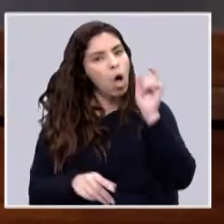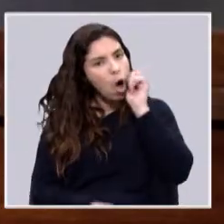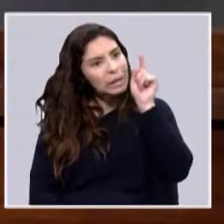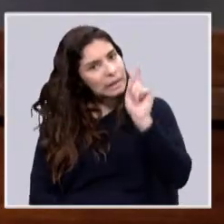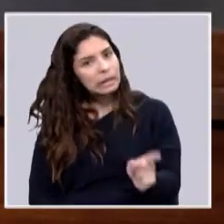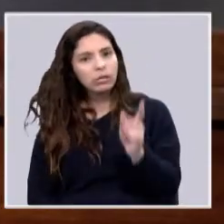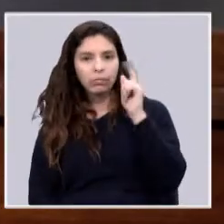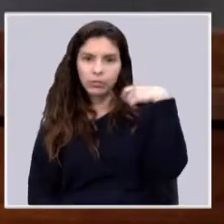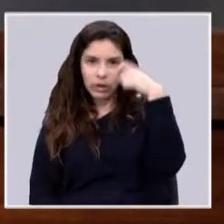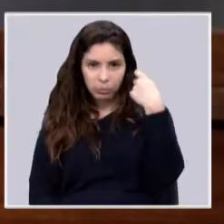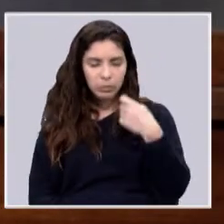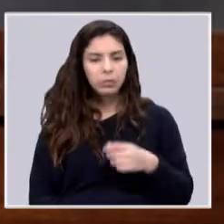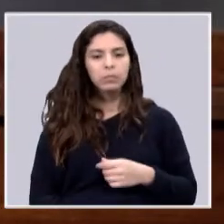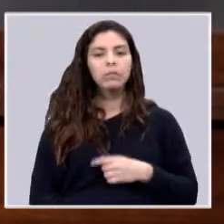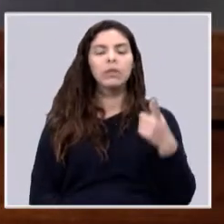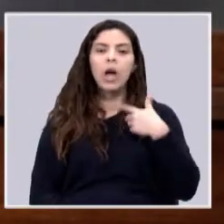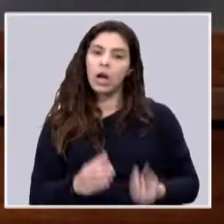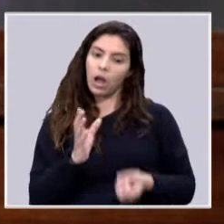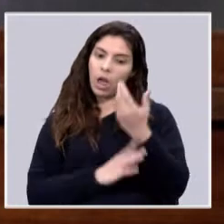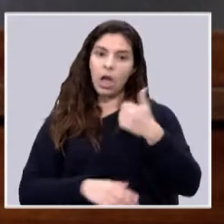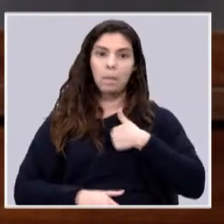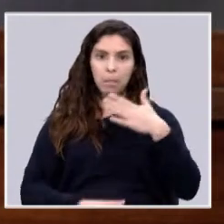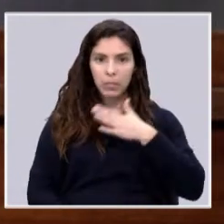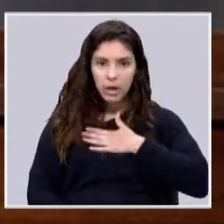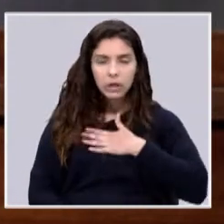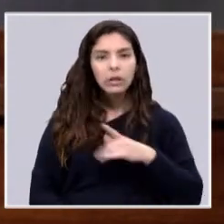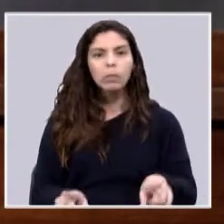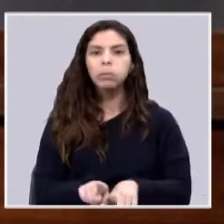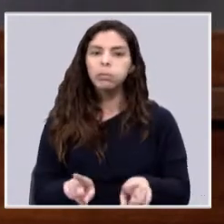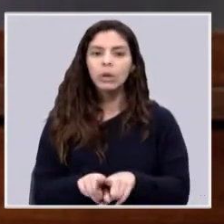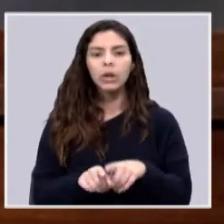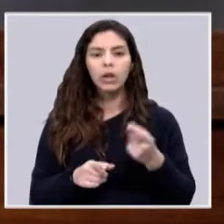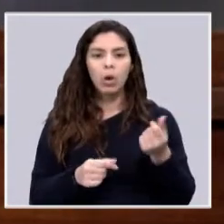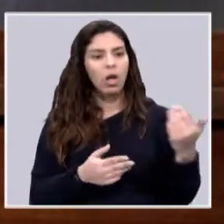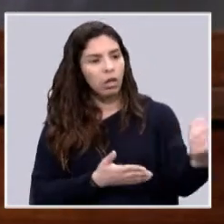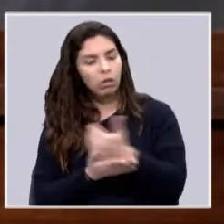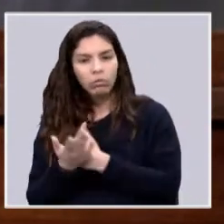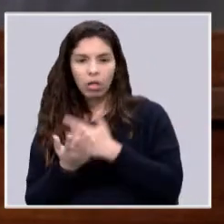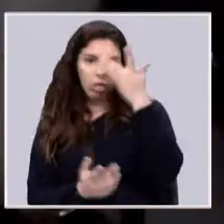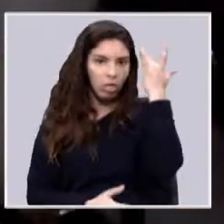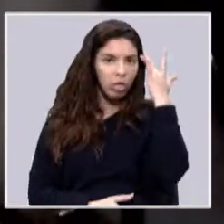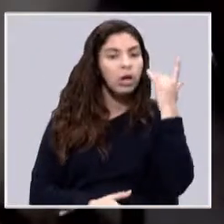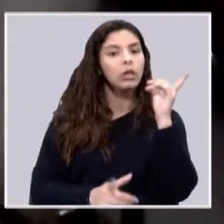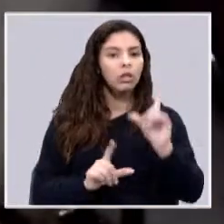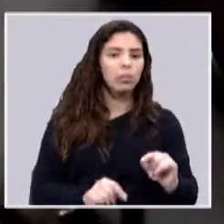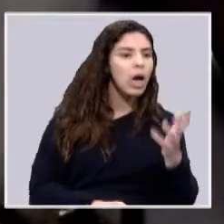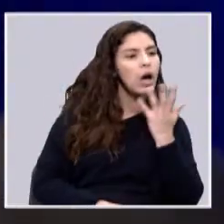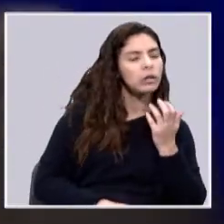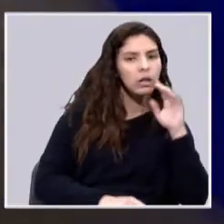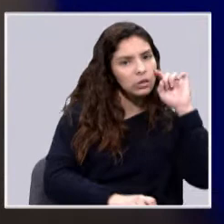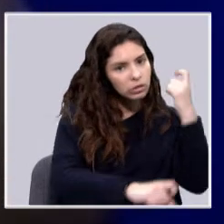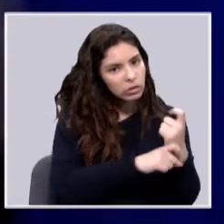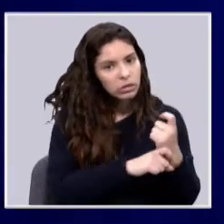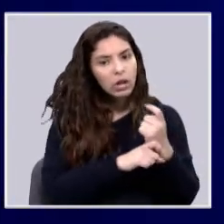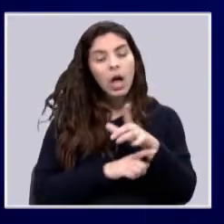E quando chegou esta ideia então de criar a empresa, foi muito pela facilidade lucrativa, mas também sobretudo pela